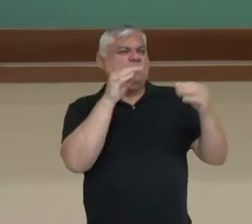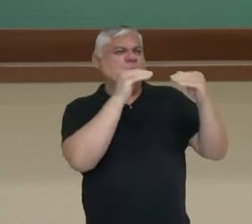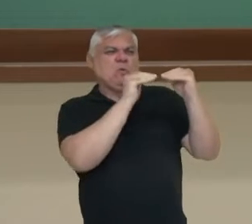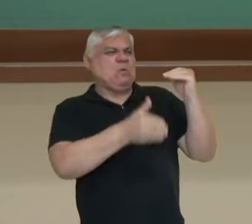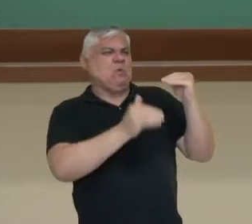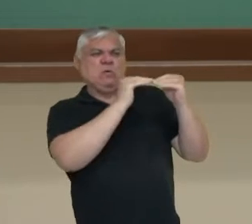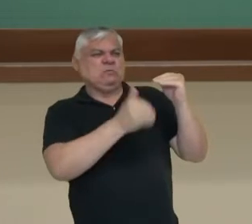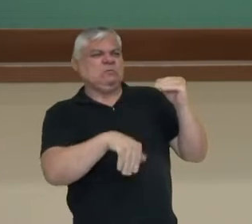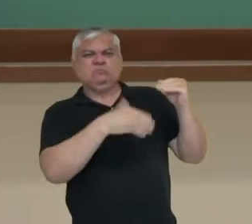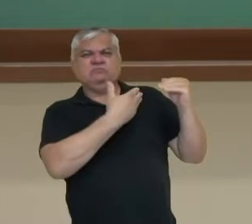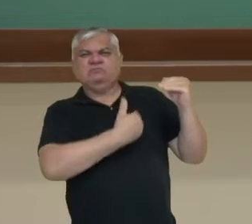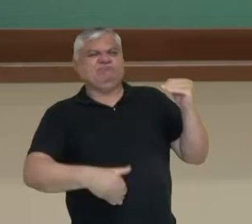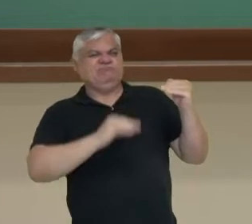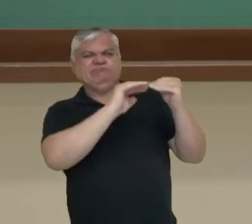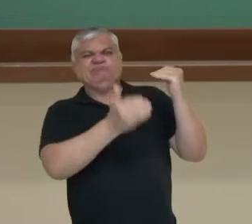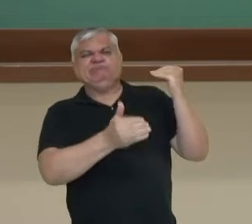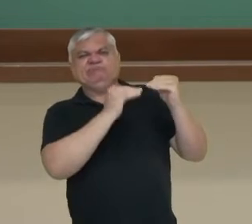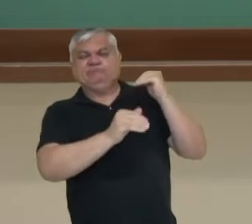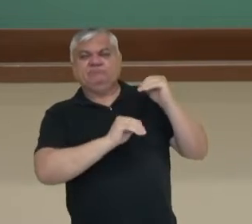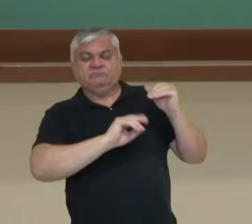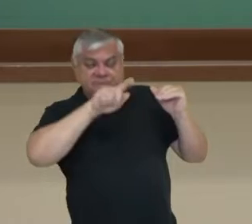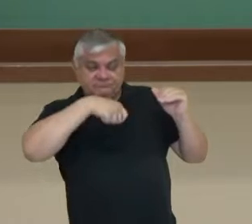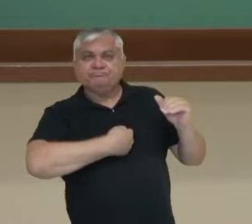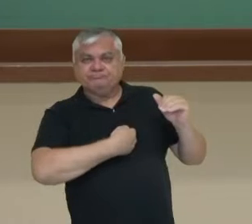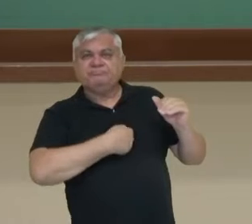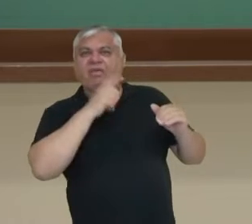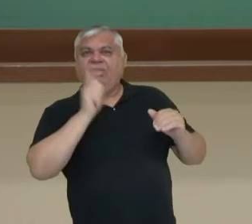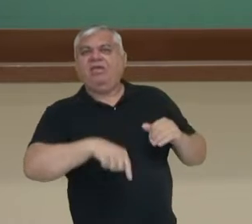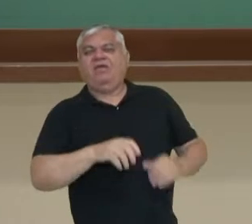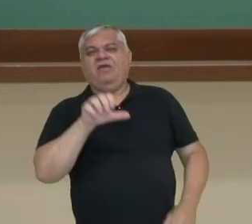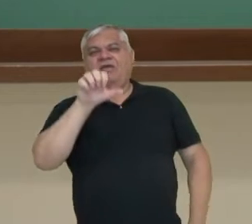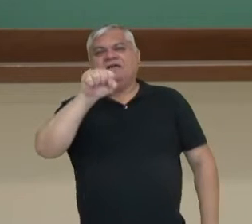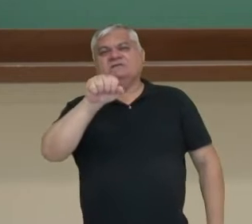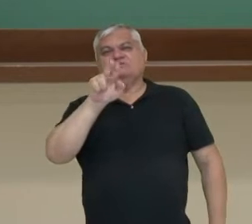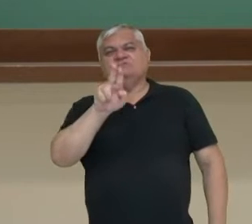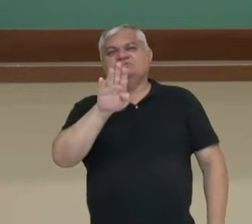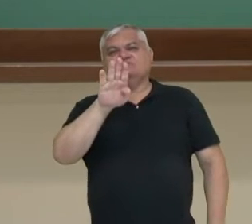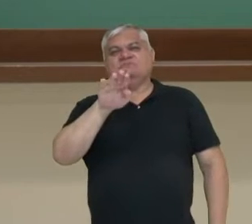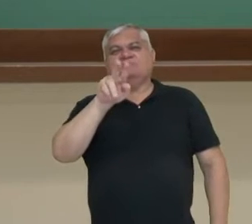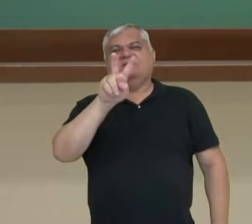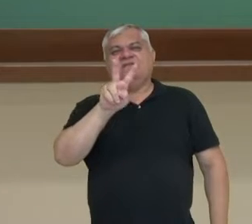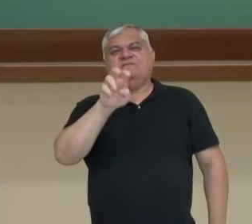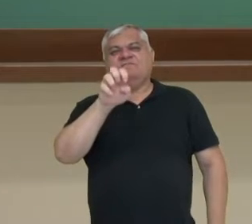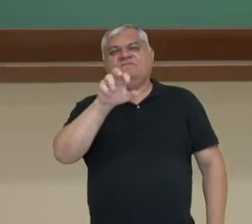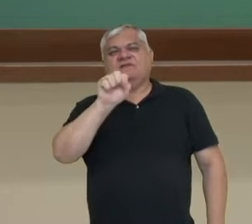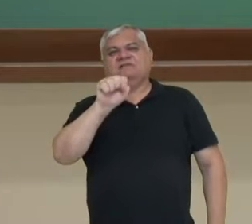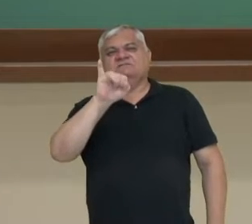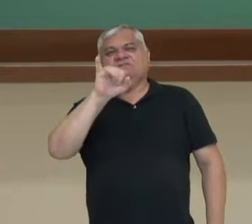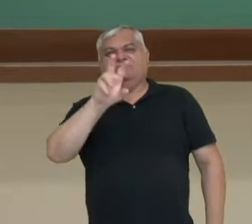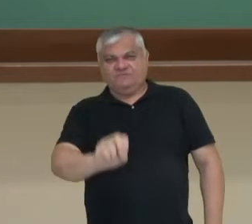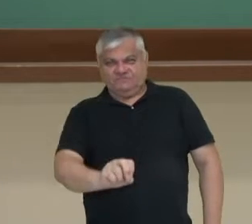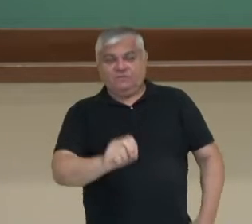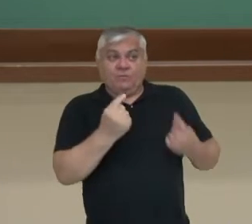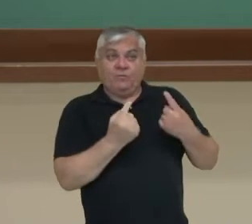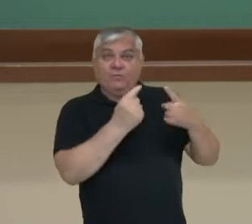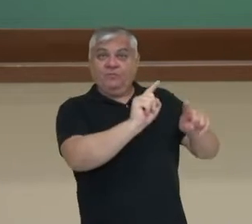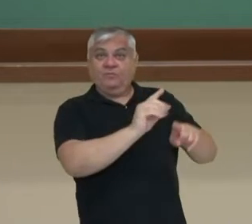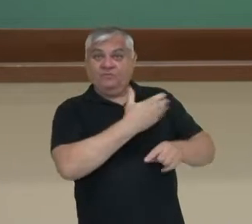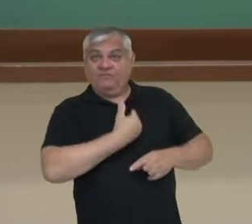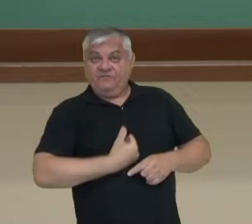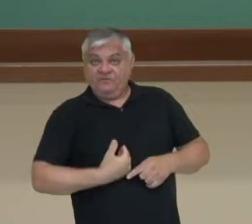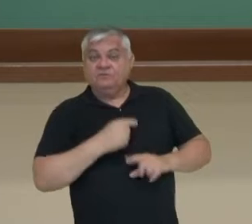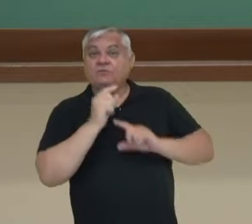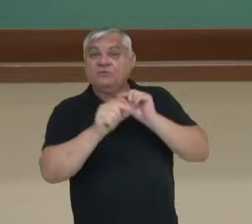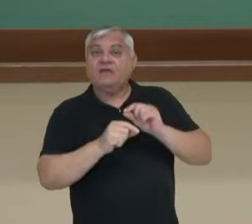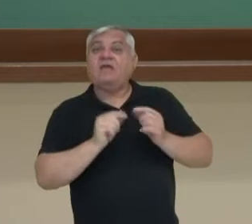do governo tornava você subversivo, seja lá qual fosse o teu pensamento. Então, era um crime que ele era